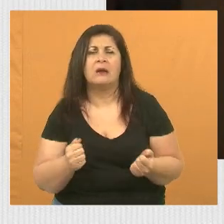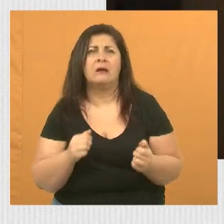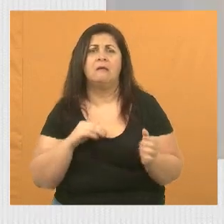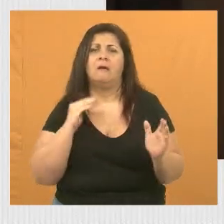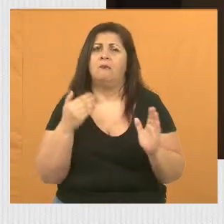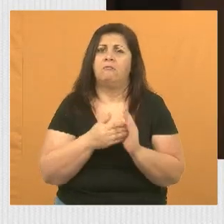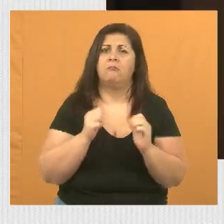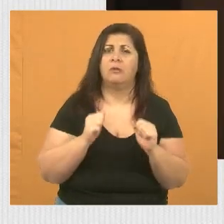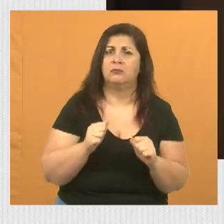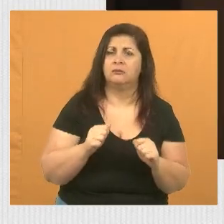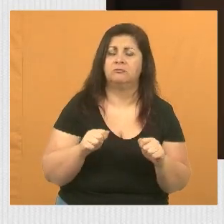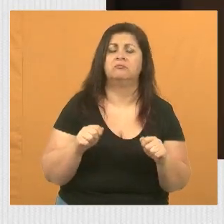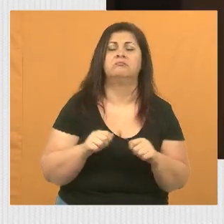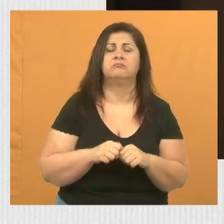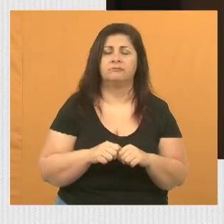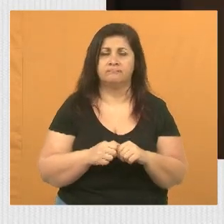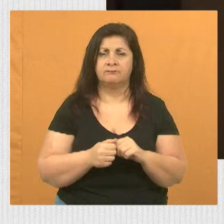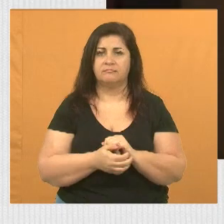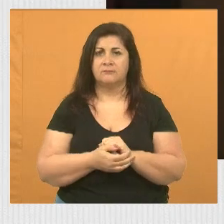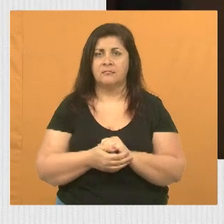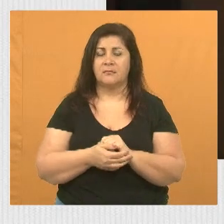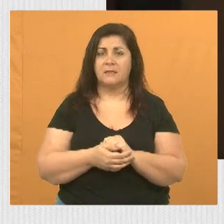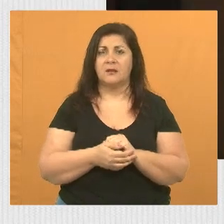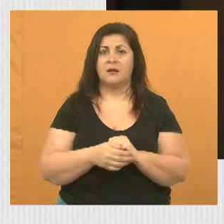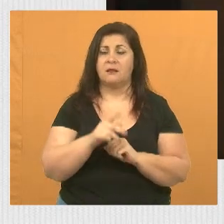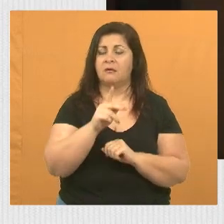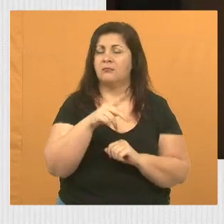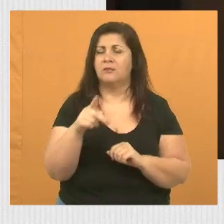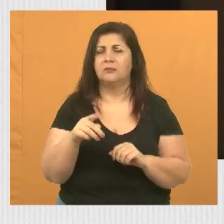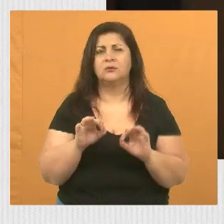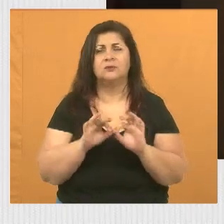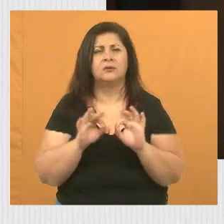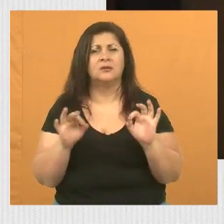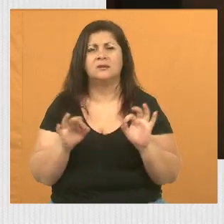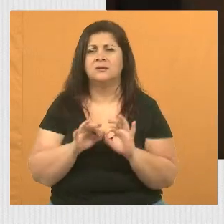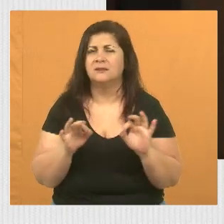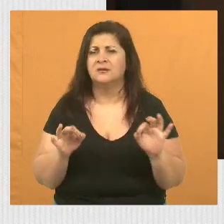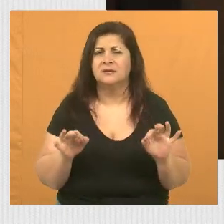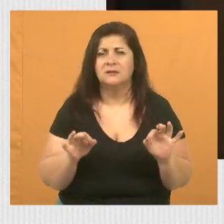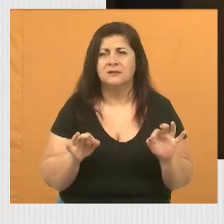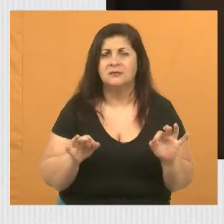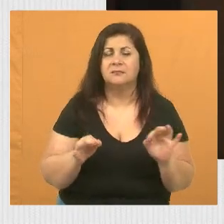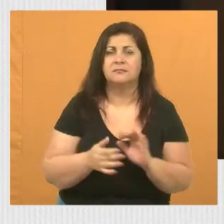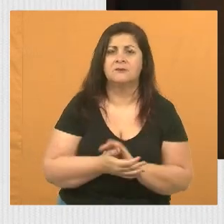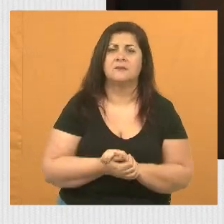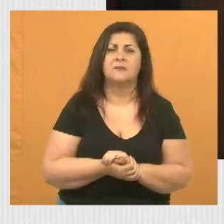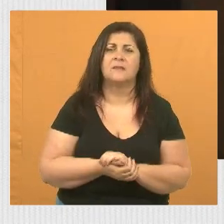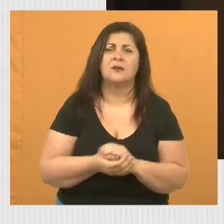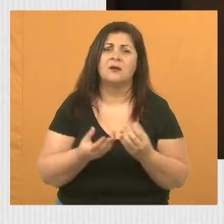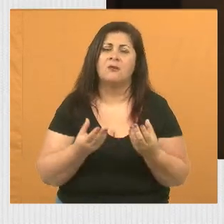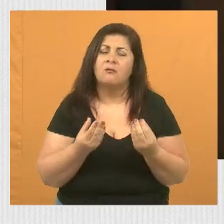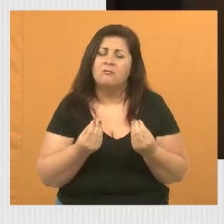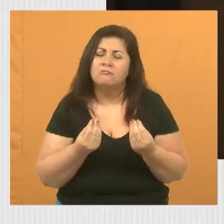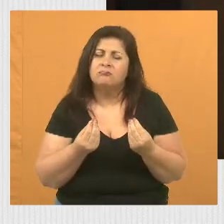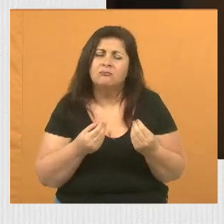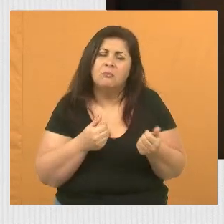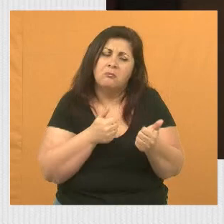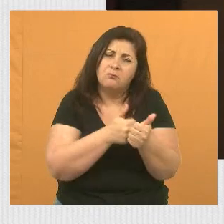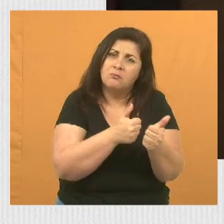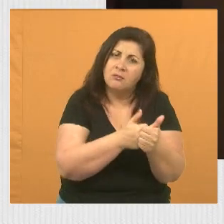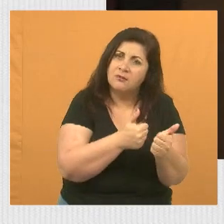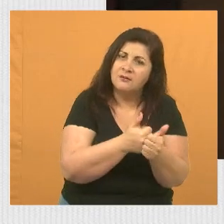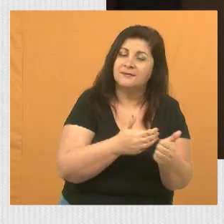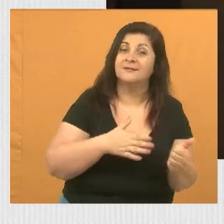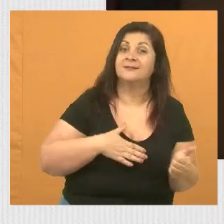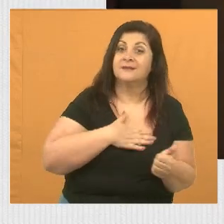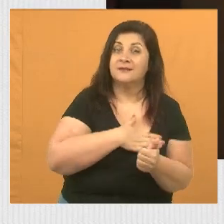ela fazia. A Rosiane, por ser uma pessoa assim, simples, humilde, uma pessoa assim, muito chegada mesmo, sabe? Ela